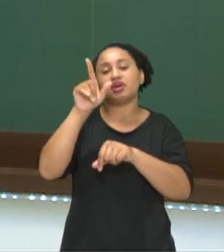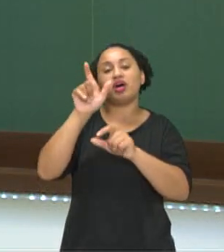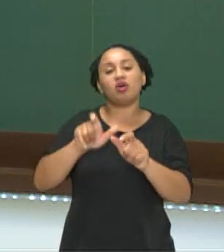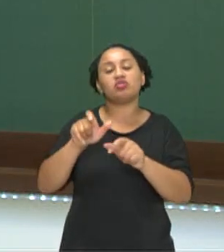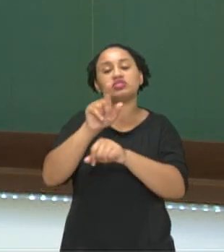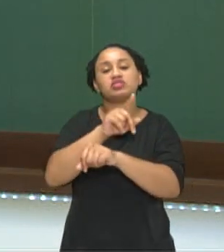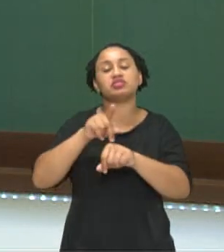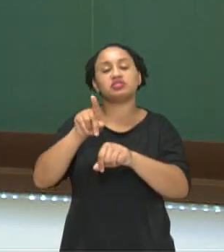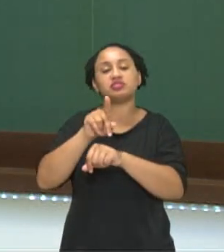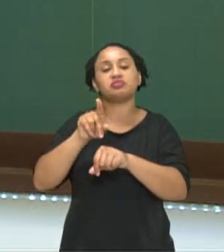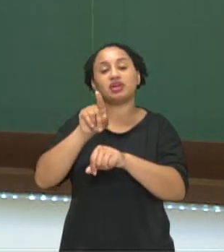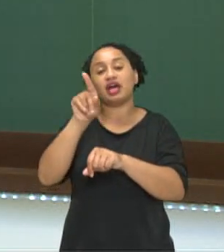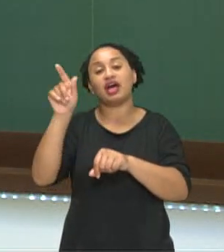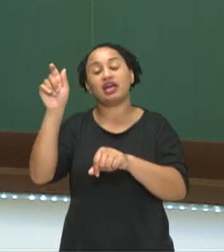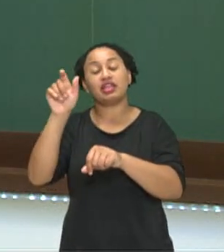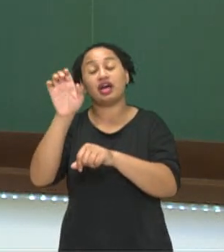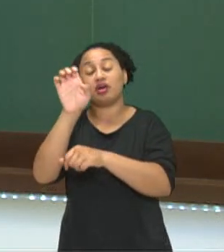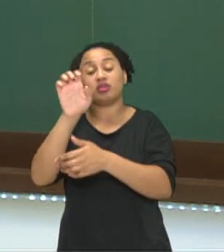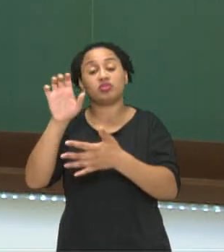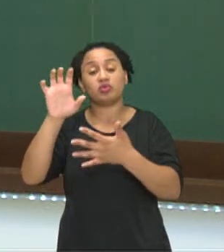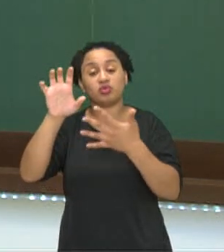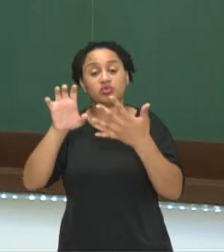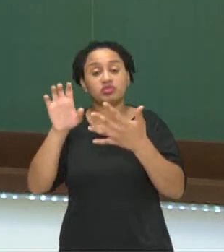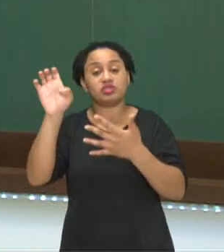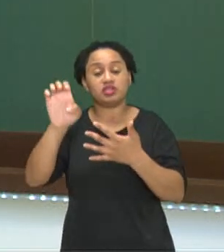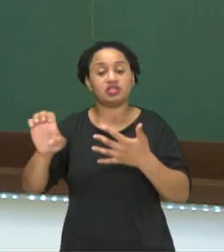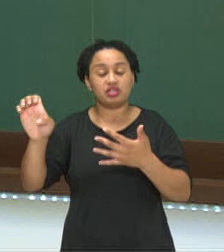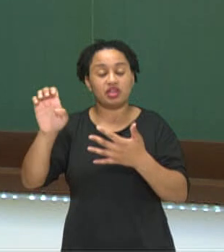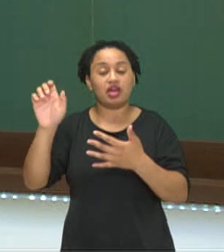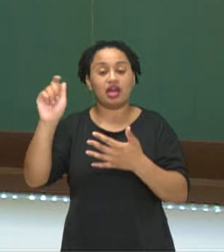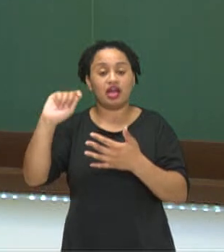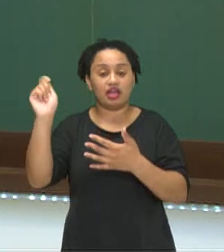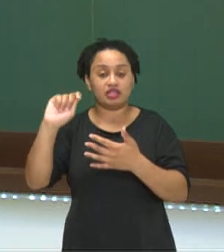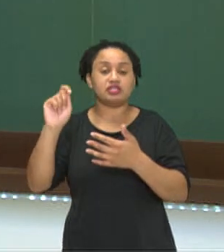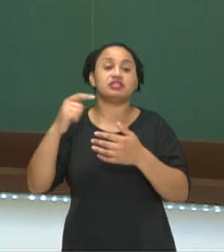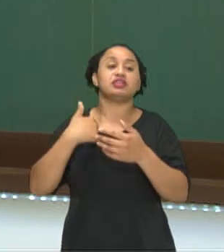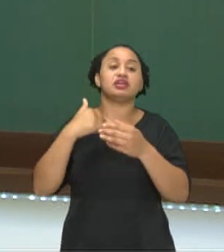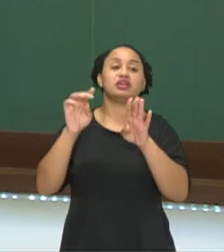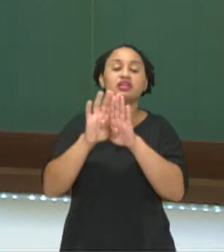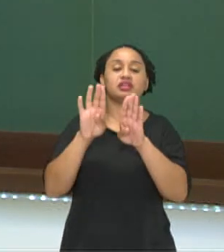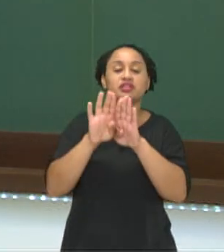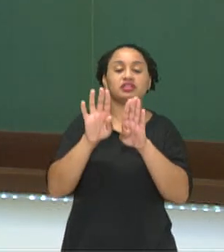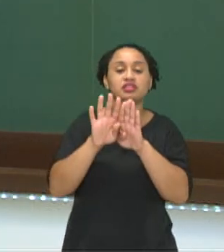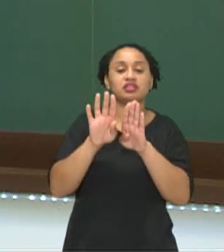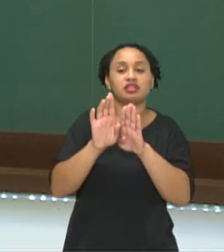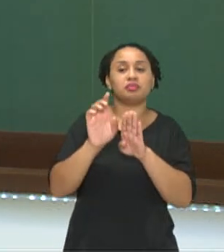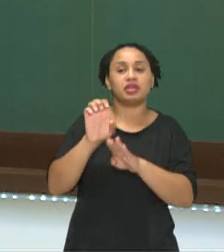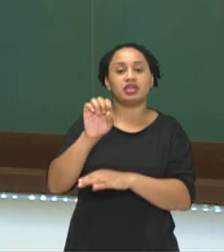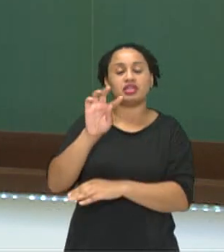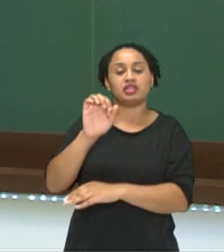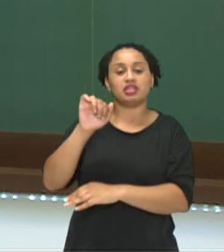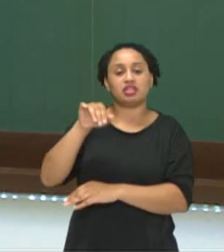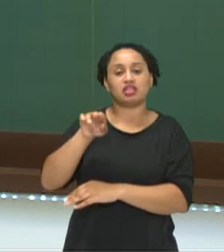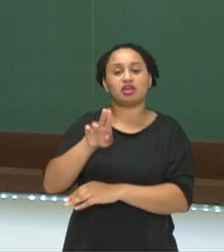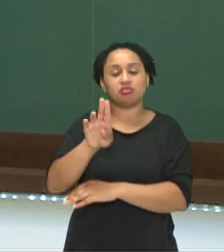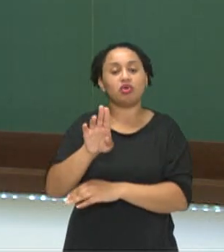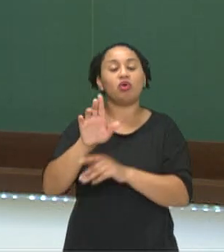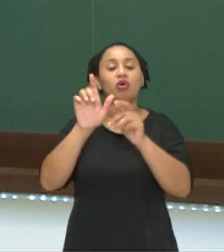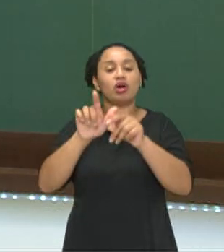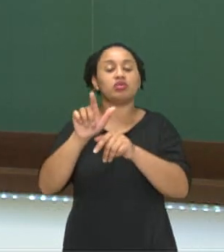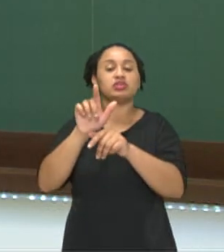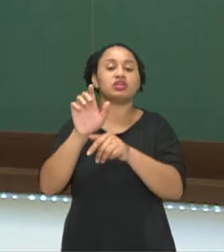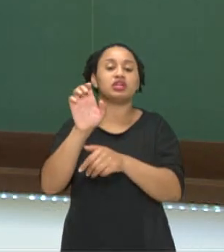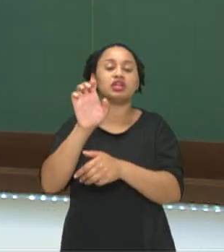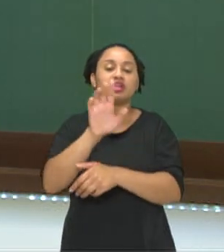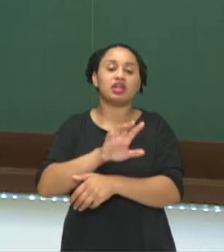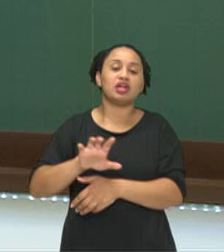na Ásia, e Istambul, uma das cidades mais importantes da Turquia, estando presente no continente europeu. Então,